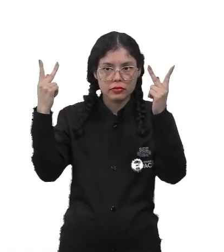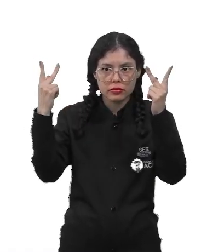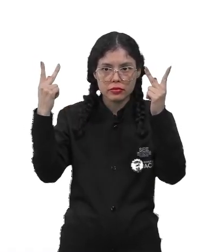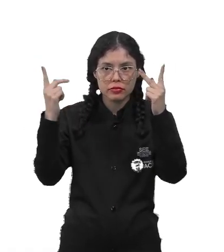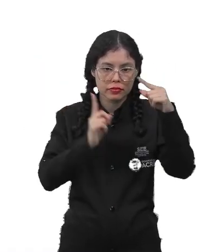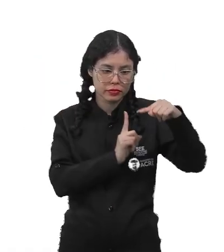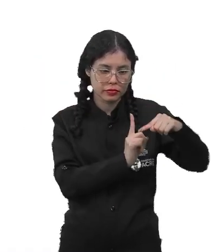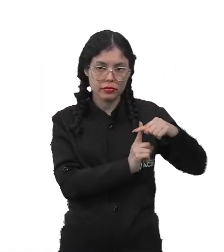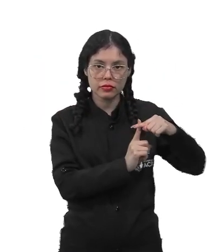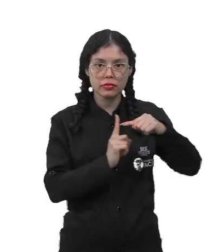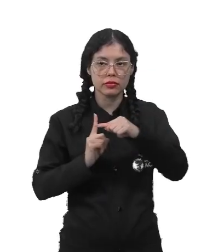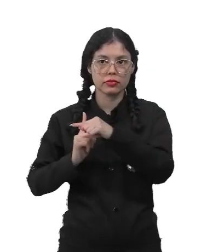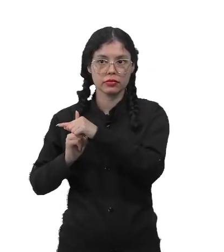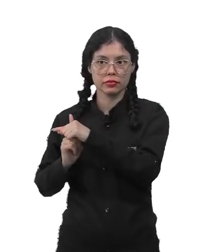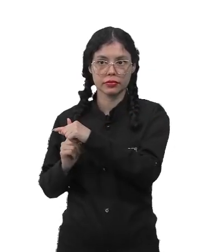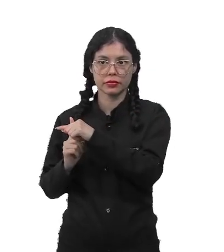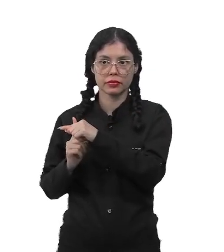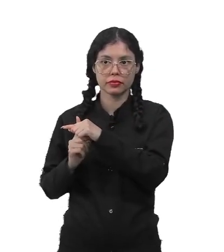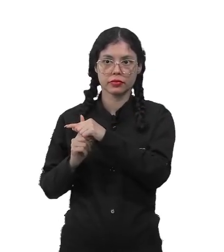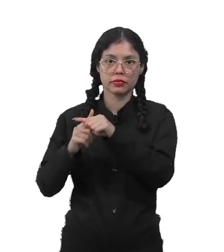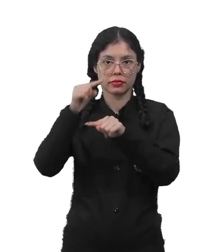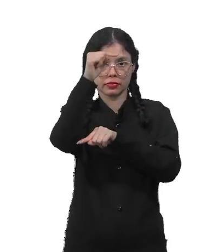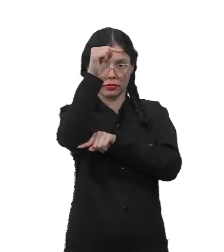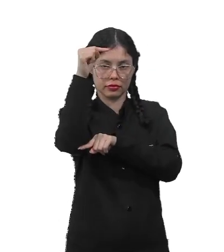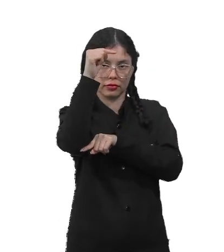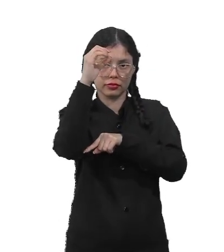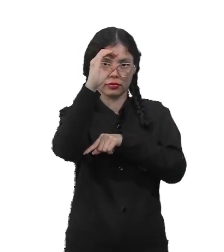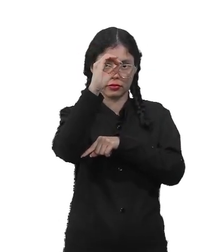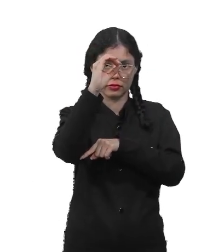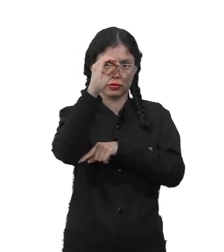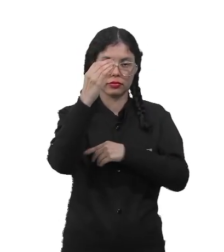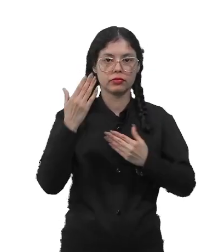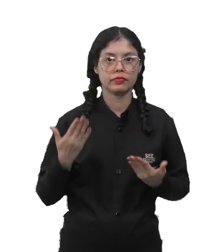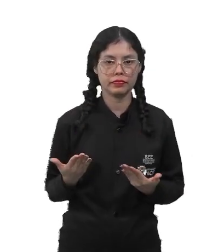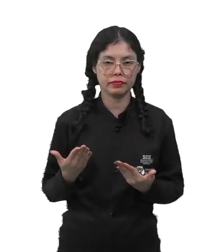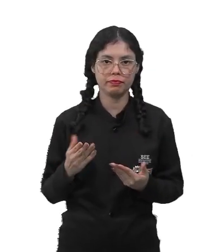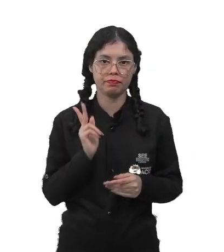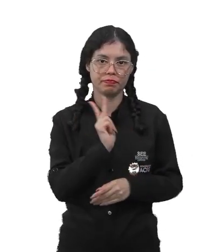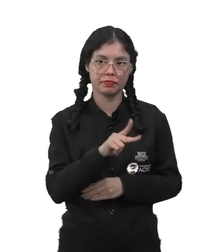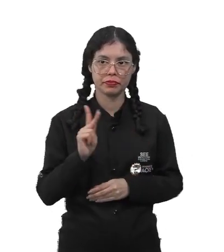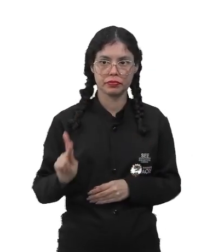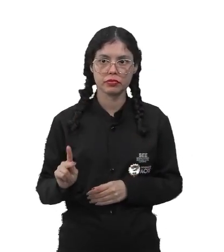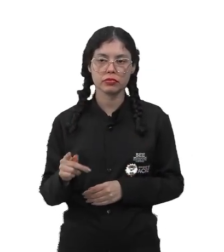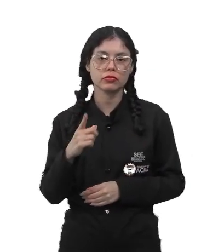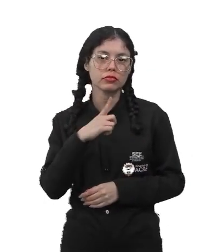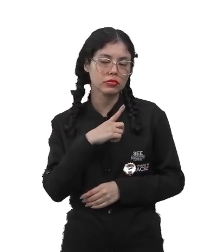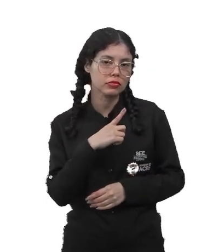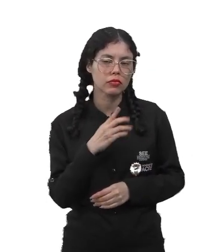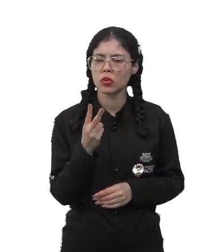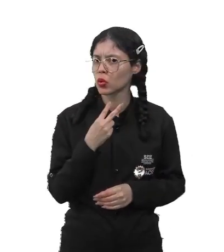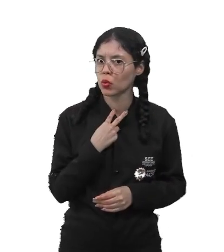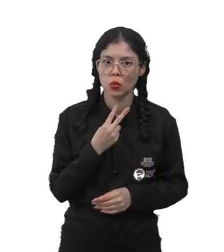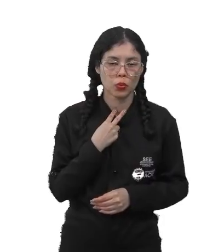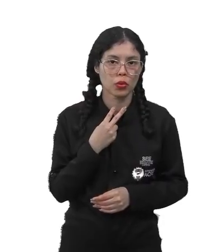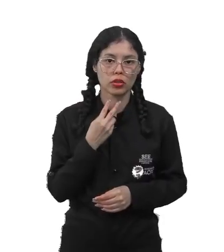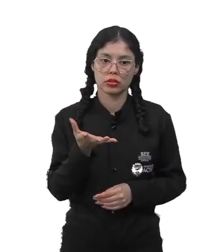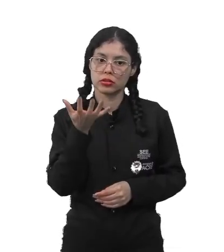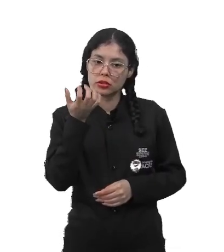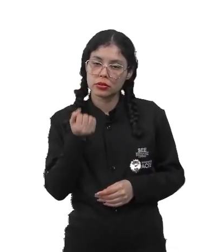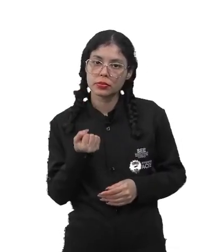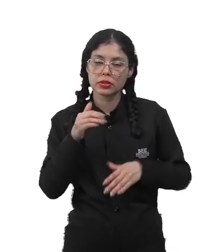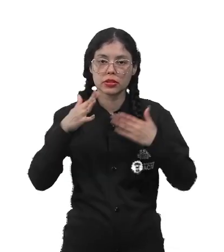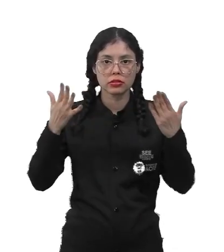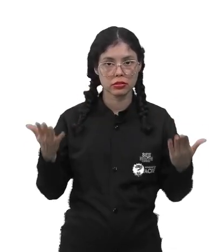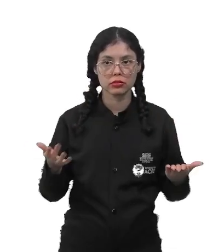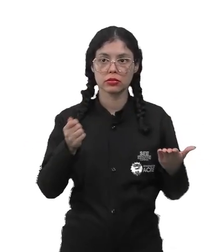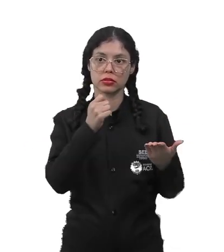carga positiva e no oxigênio eu tenho uma carga negativa? Professora, por que não pode receber,